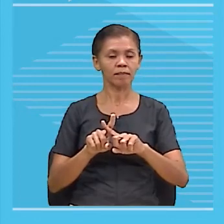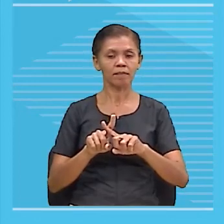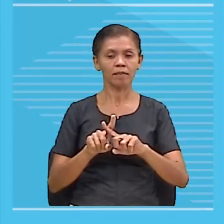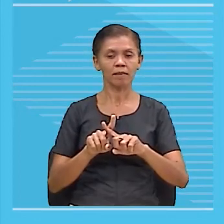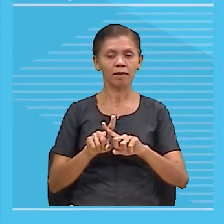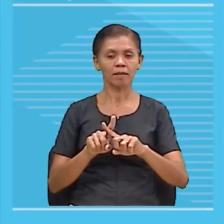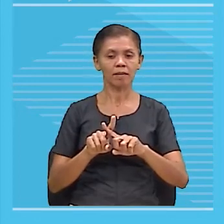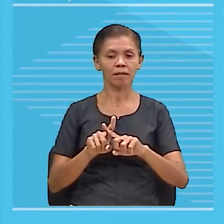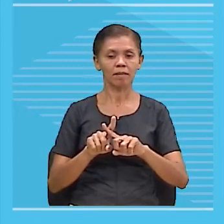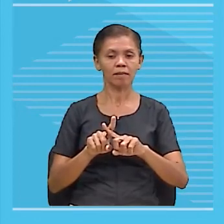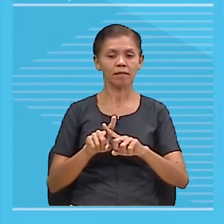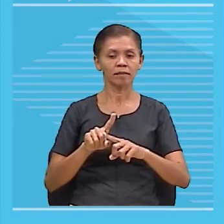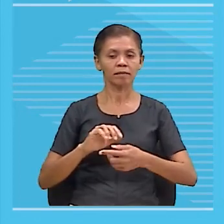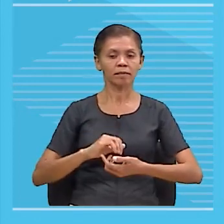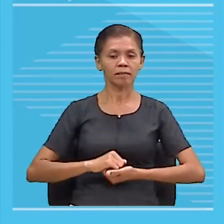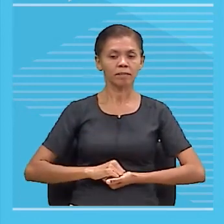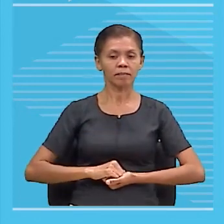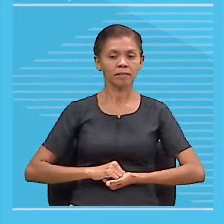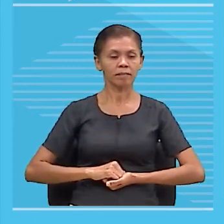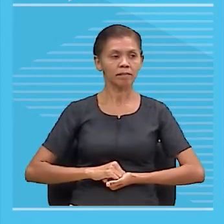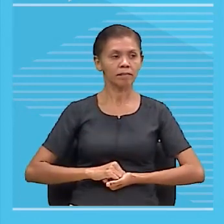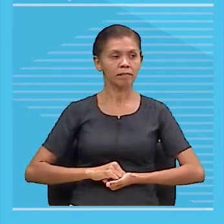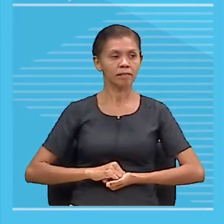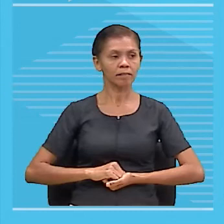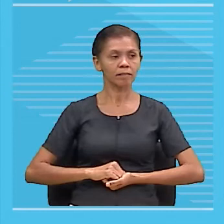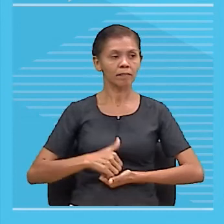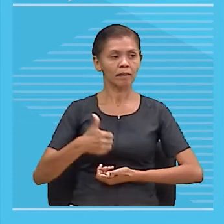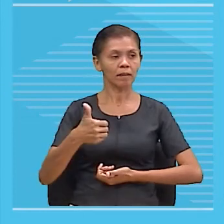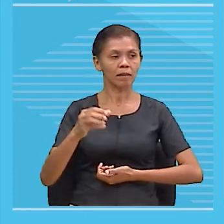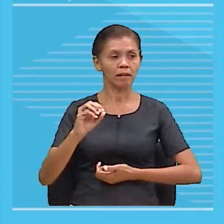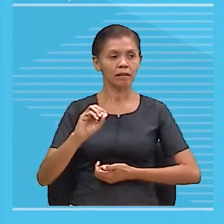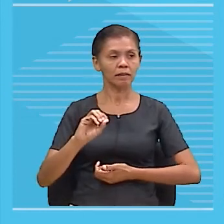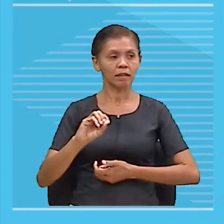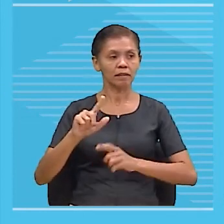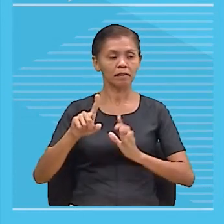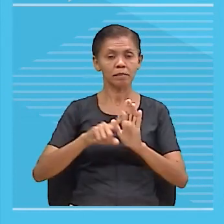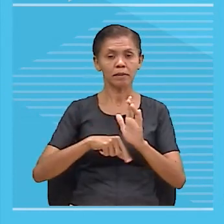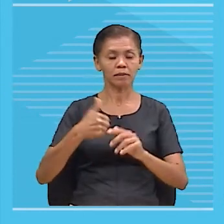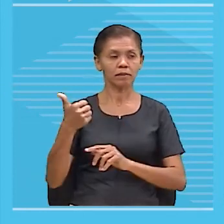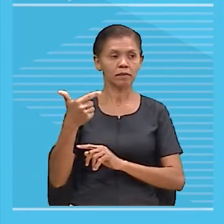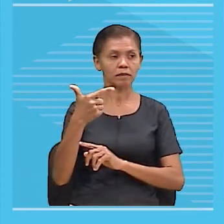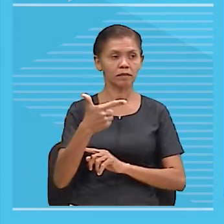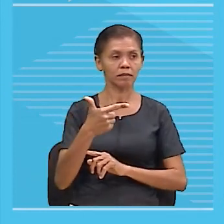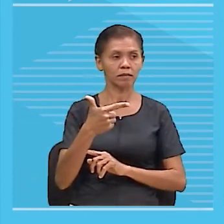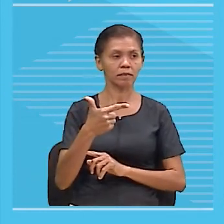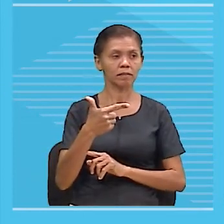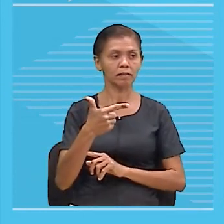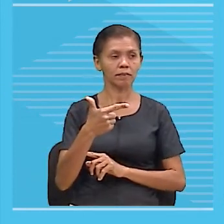10 elevado a menos 12, e aí subtrai com o de